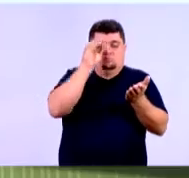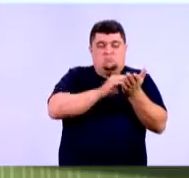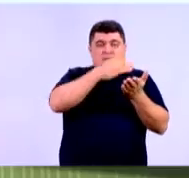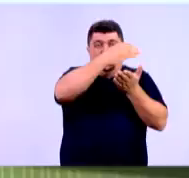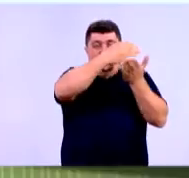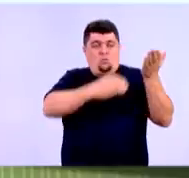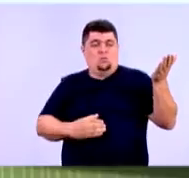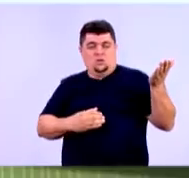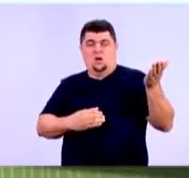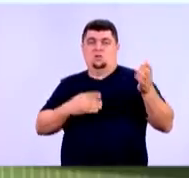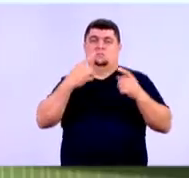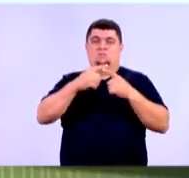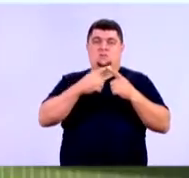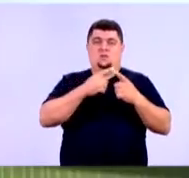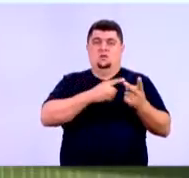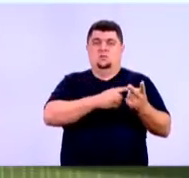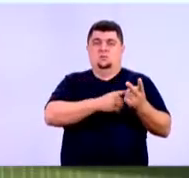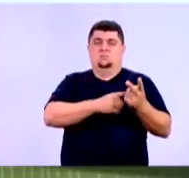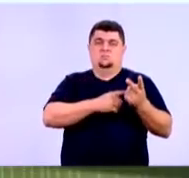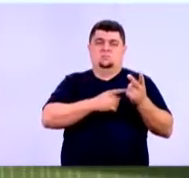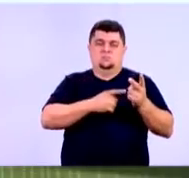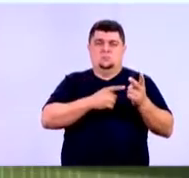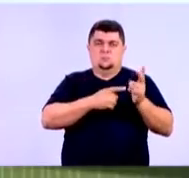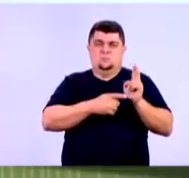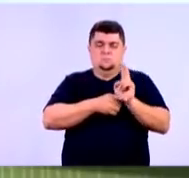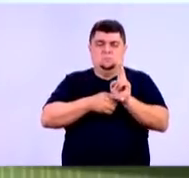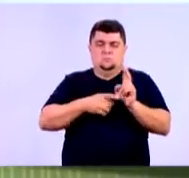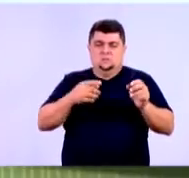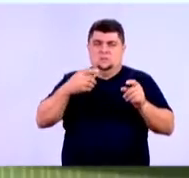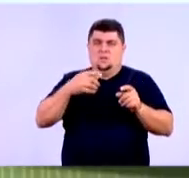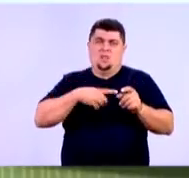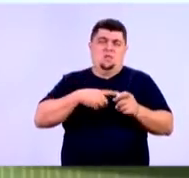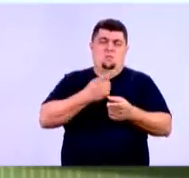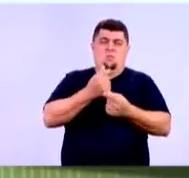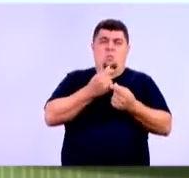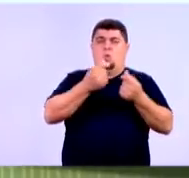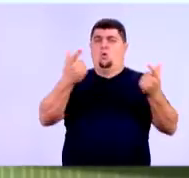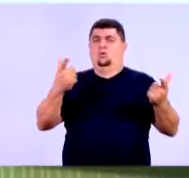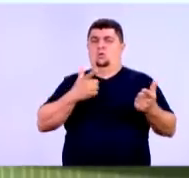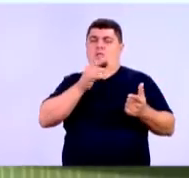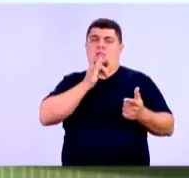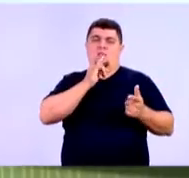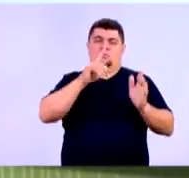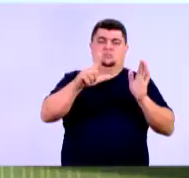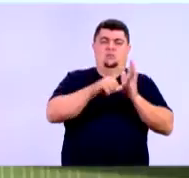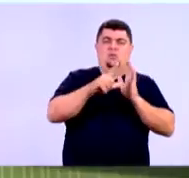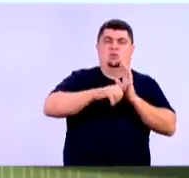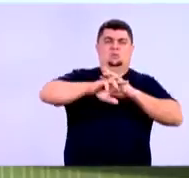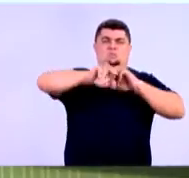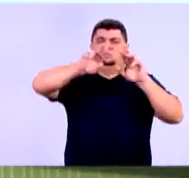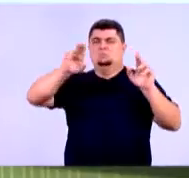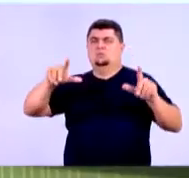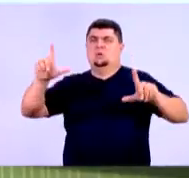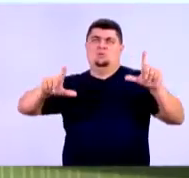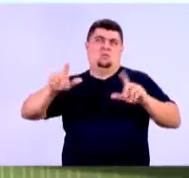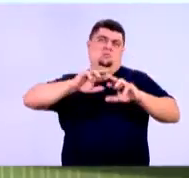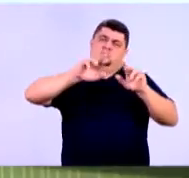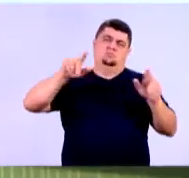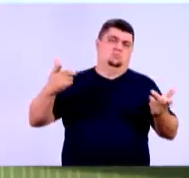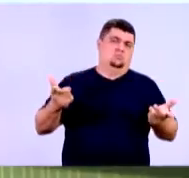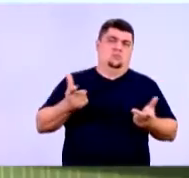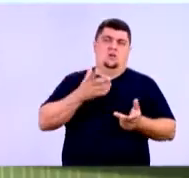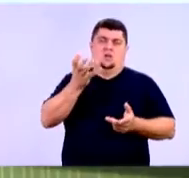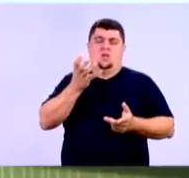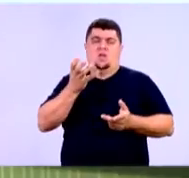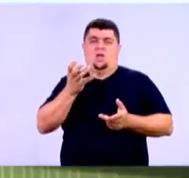está ligada a esses empréstimos mais volumosos. Naquele exemplo de se eu tenho uma loja, vamos supor uma loja de eletroeletrônicos, e eu quero conceder